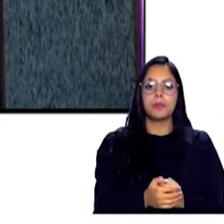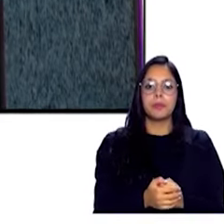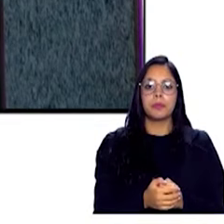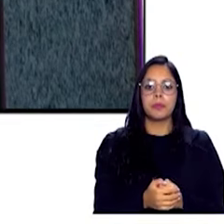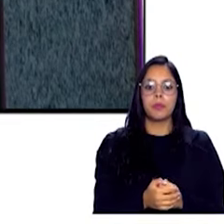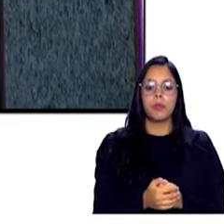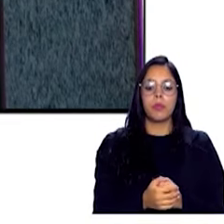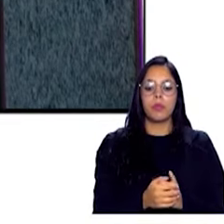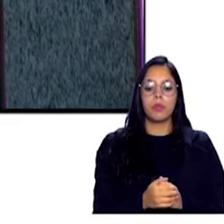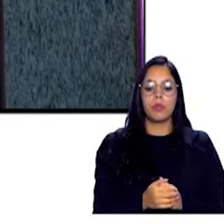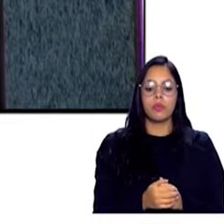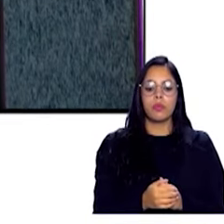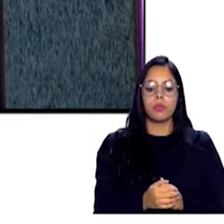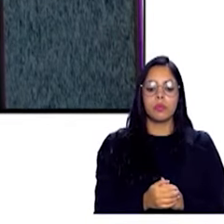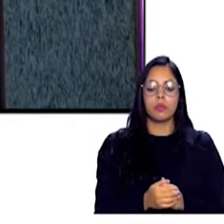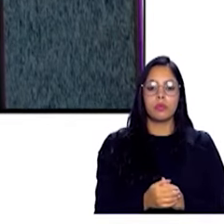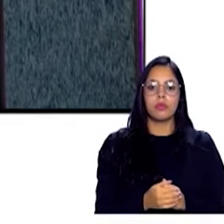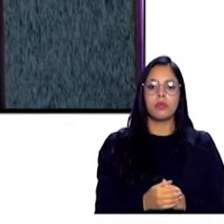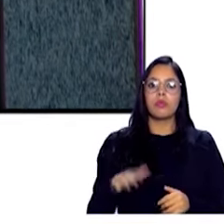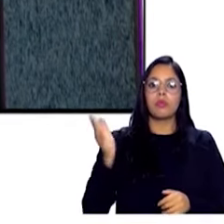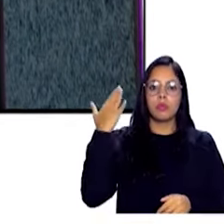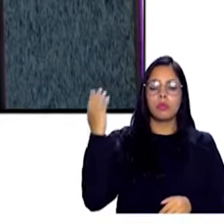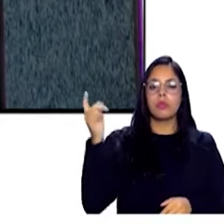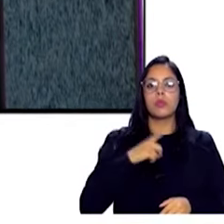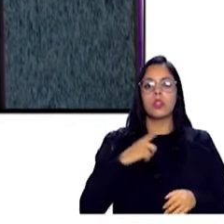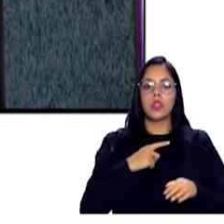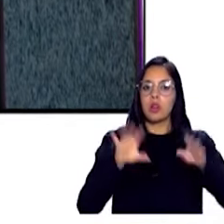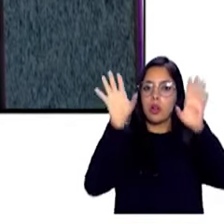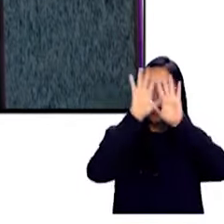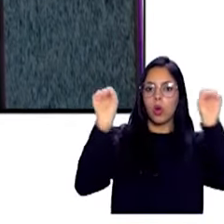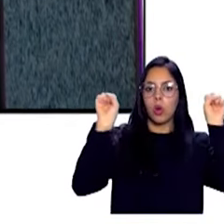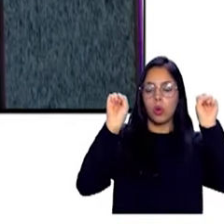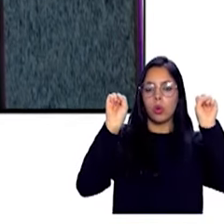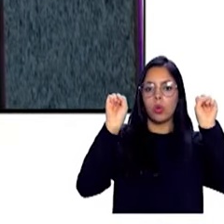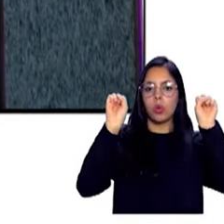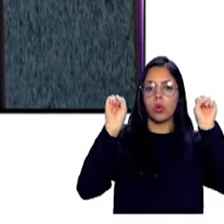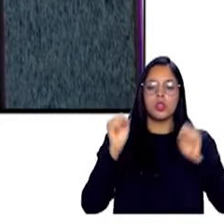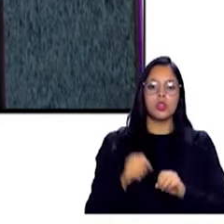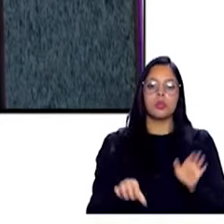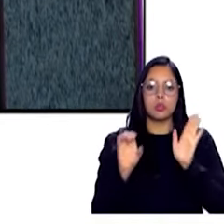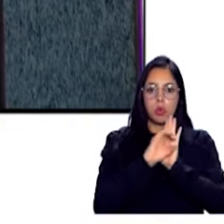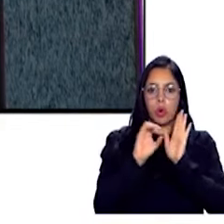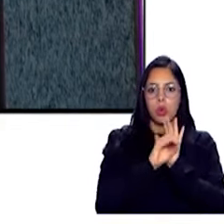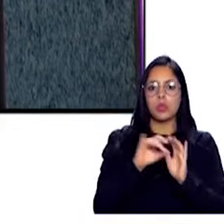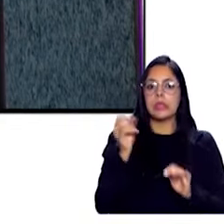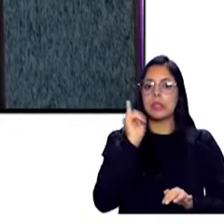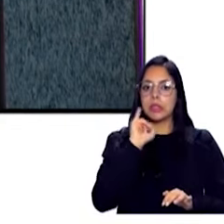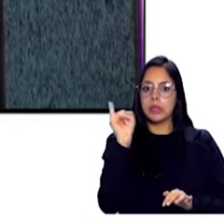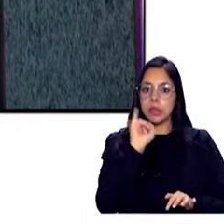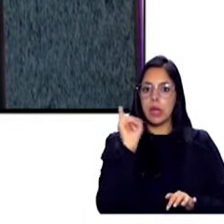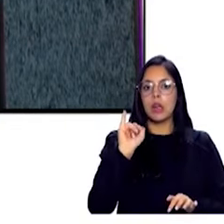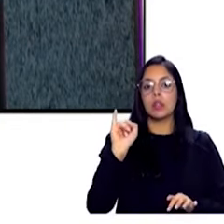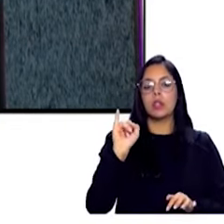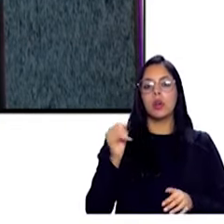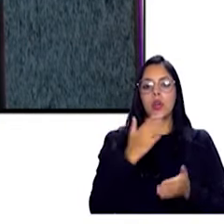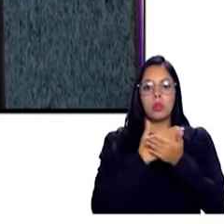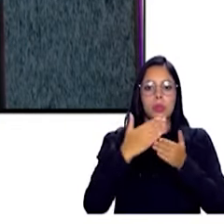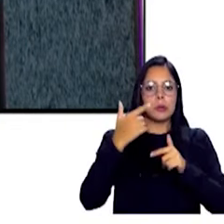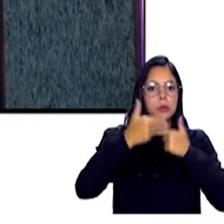oferece quando a corte constitucional italiana passa a efetivamente